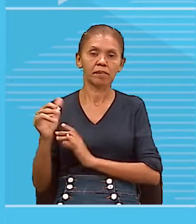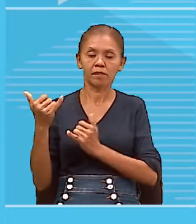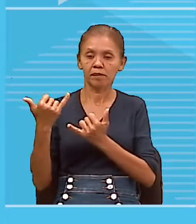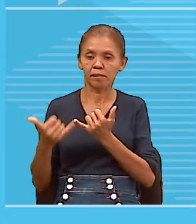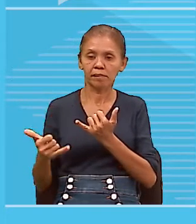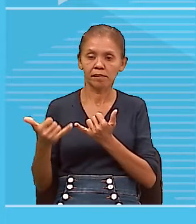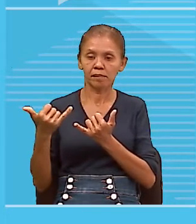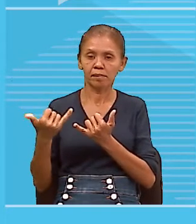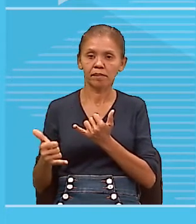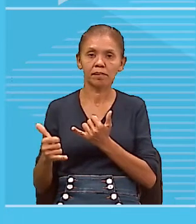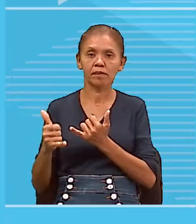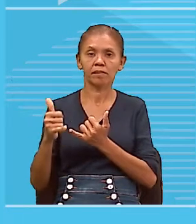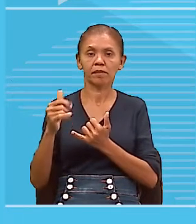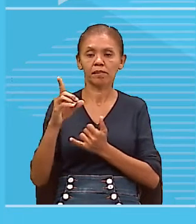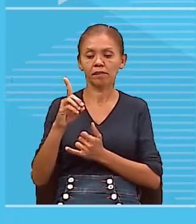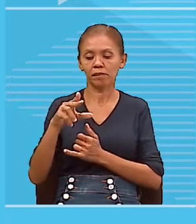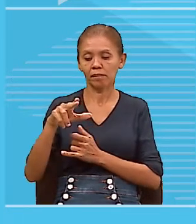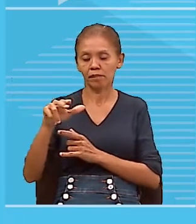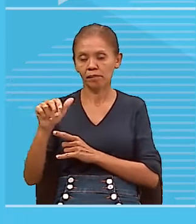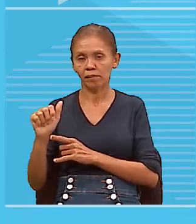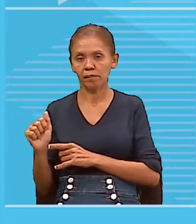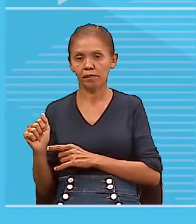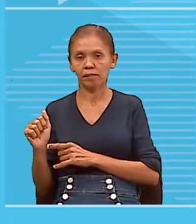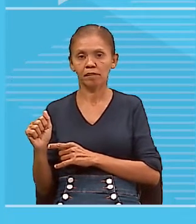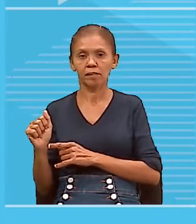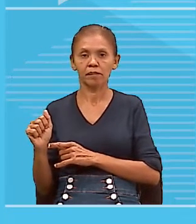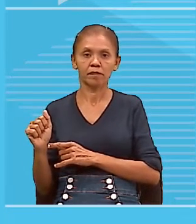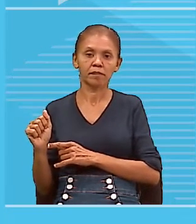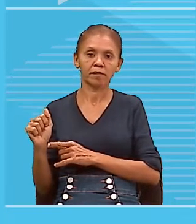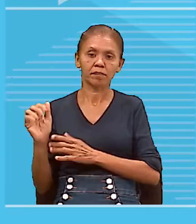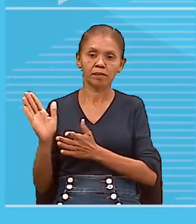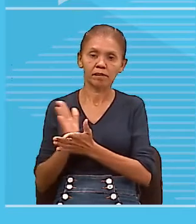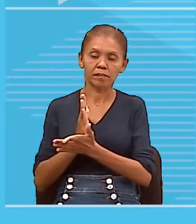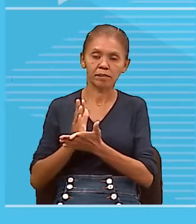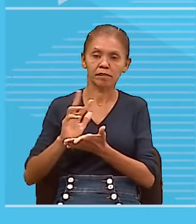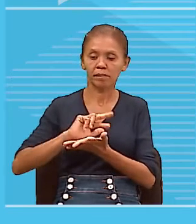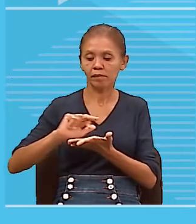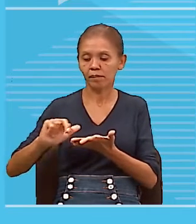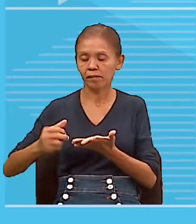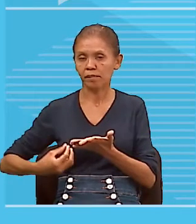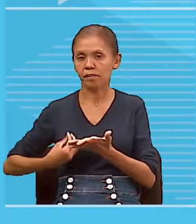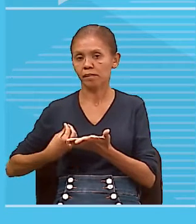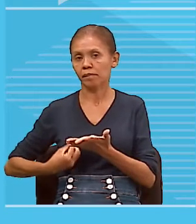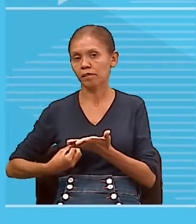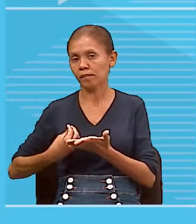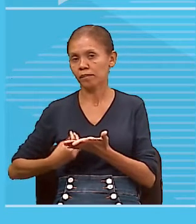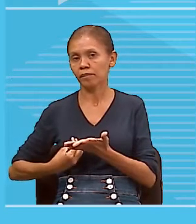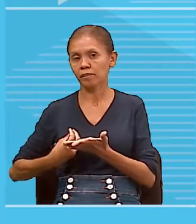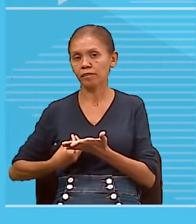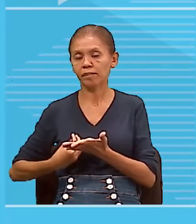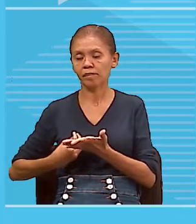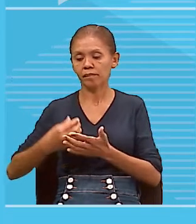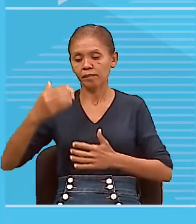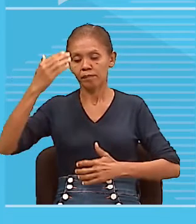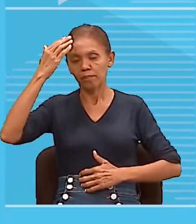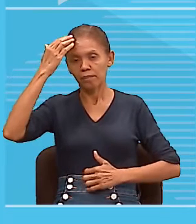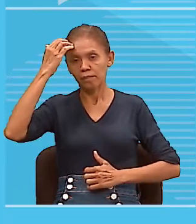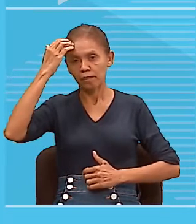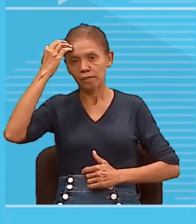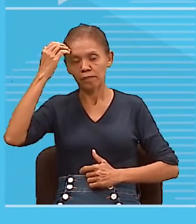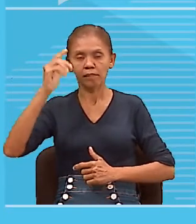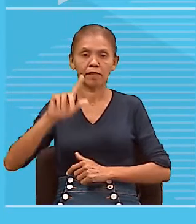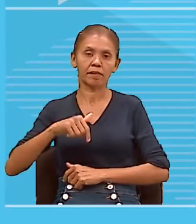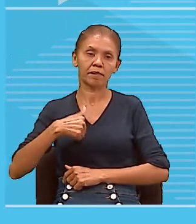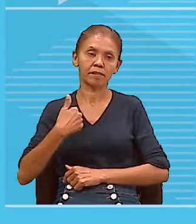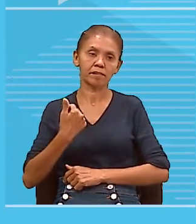com o DNA né com o conjunto gênico de algumas espécies de macacos isso não quer dizer que